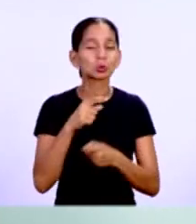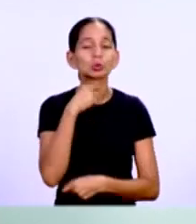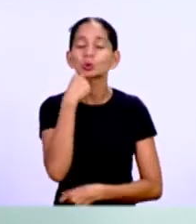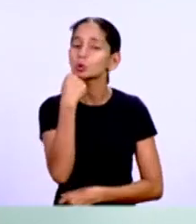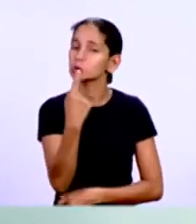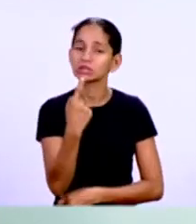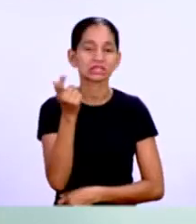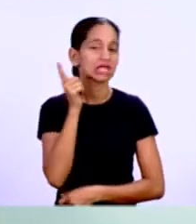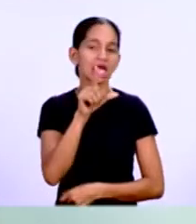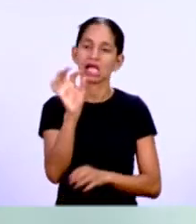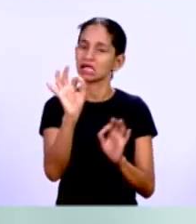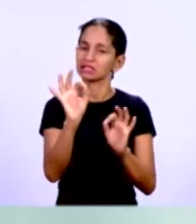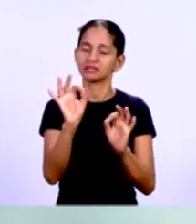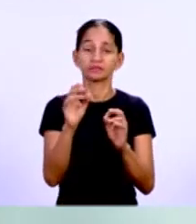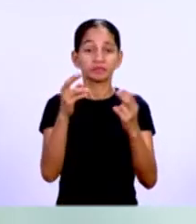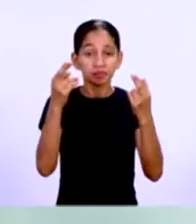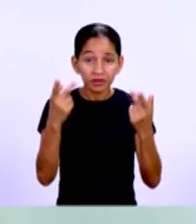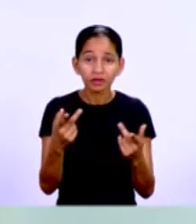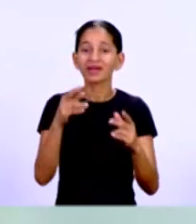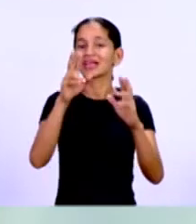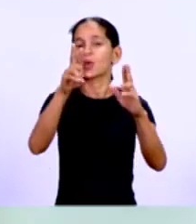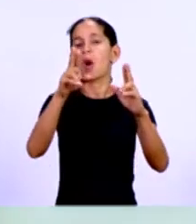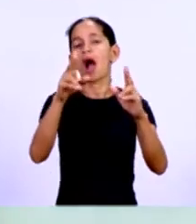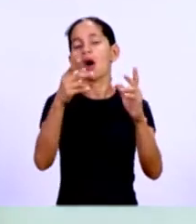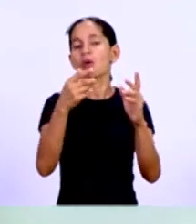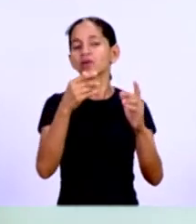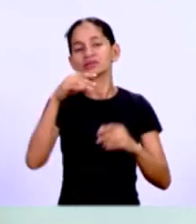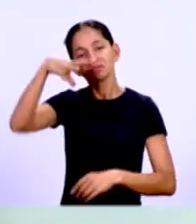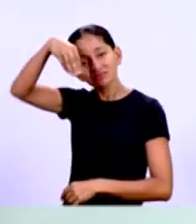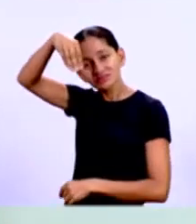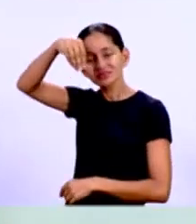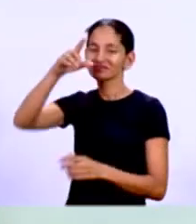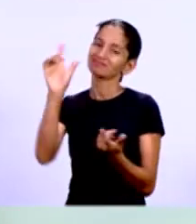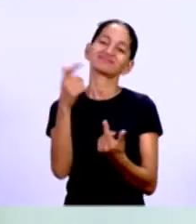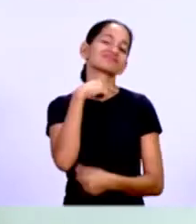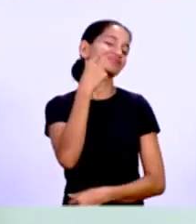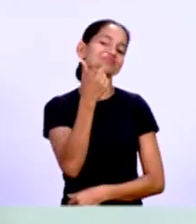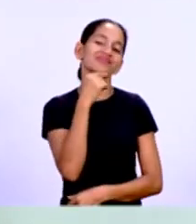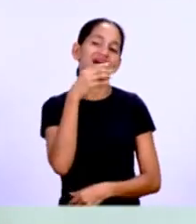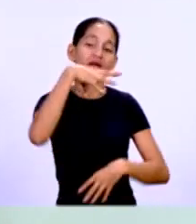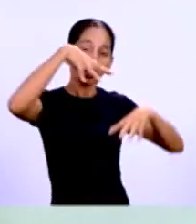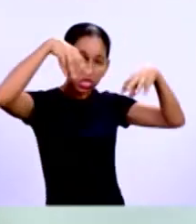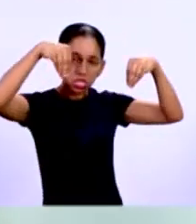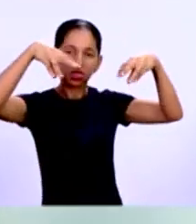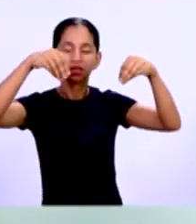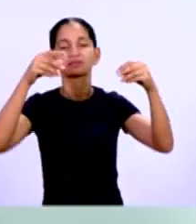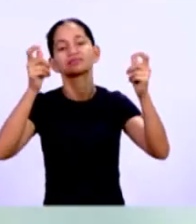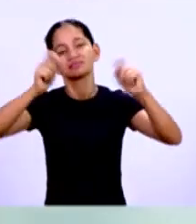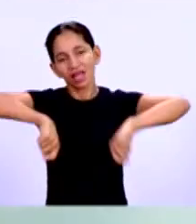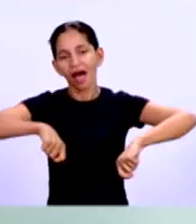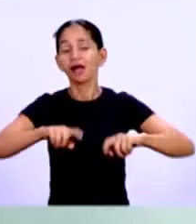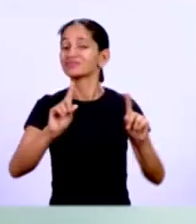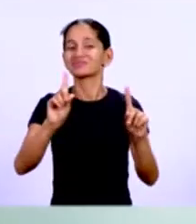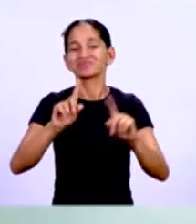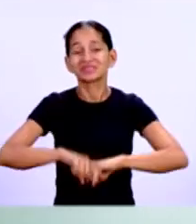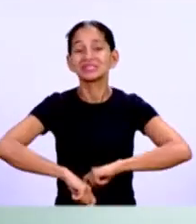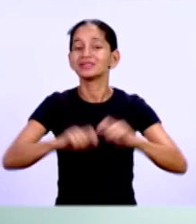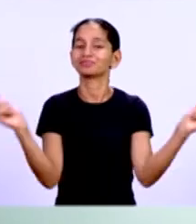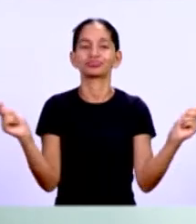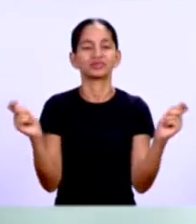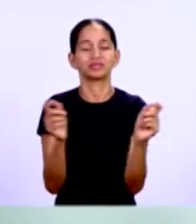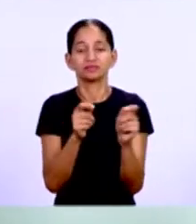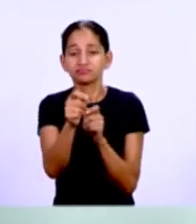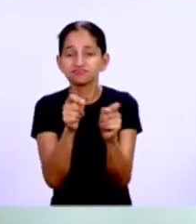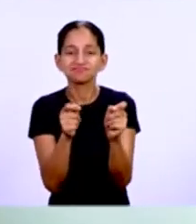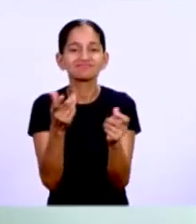ocorrência daquilo ou não. Não é igual um interruptor de uma lâmpada que você tem um controle de apertar o interruptor sim ou não. Ele é uma coisa que você não está sujeito ao